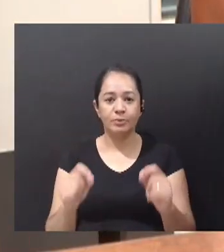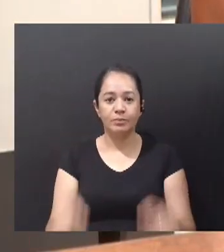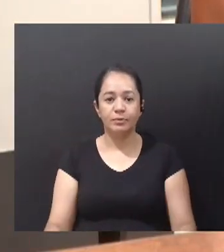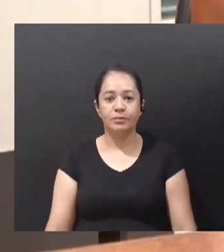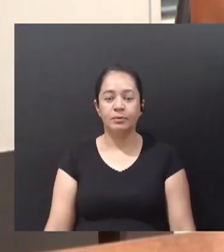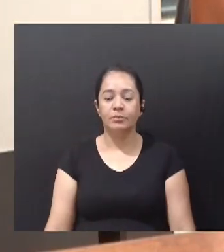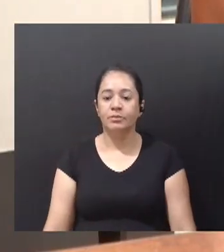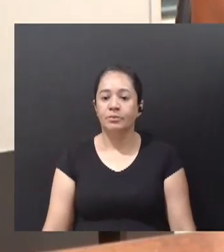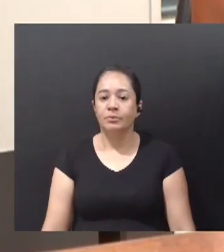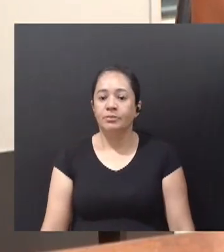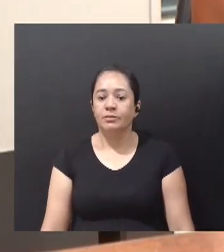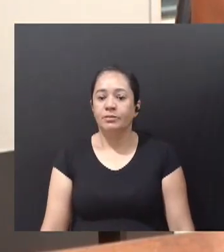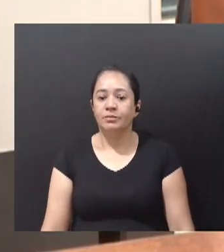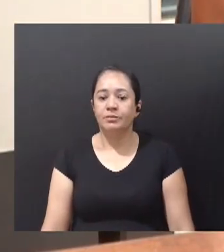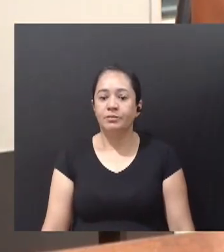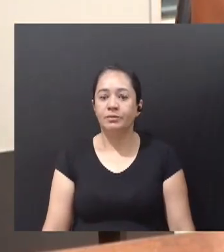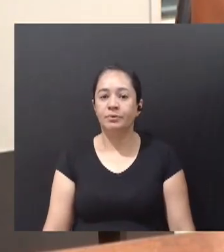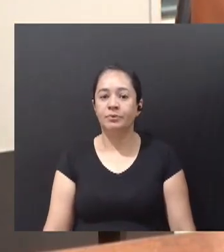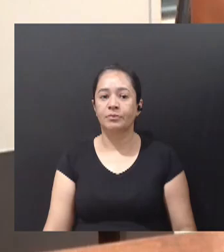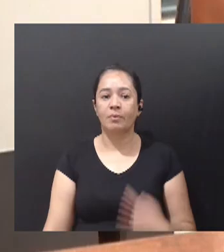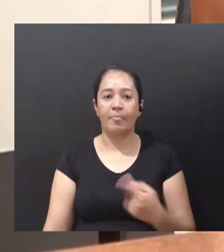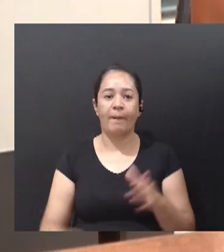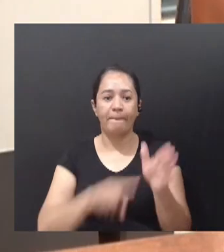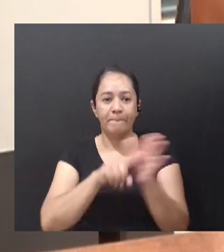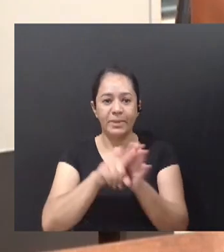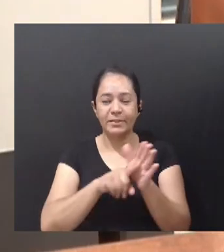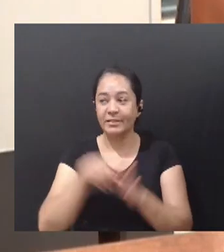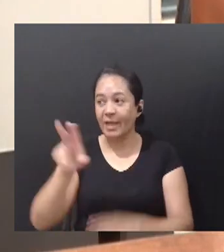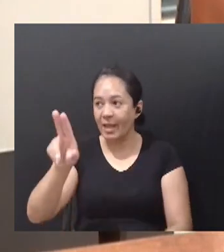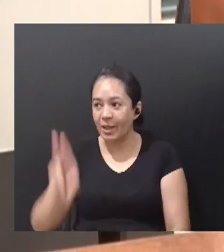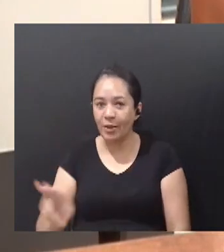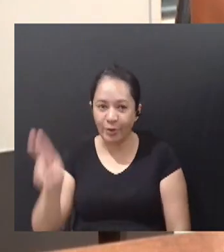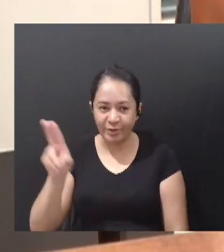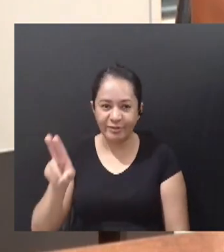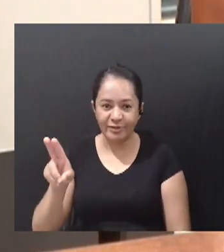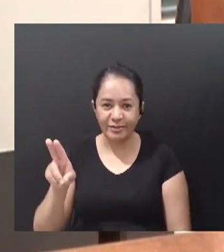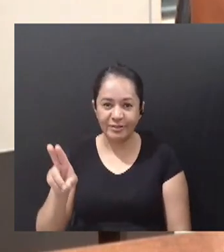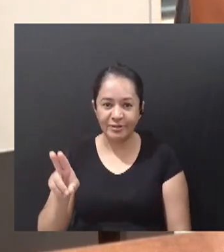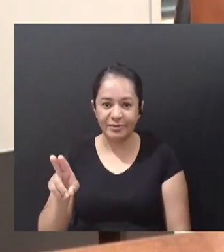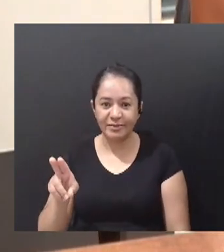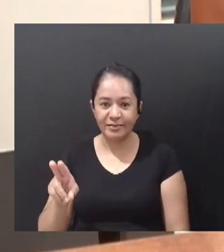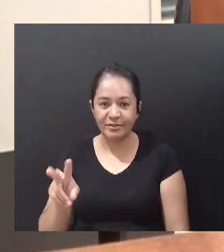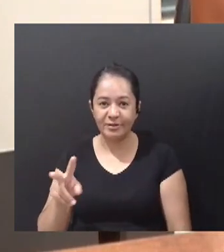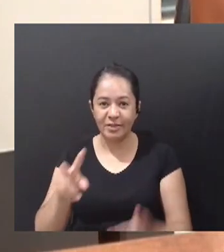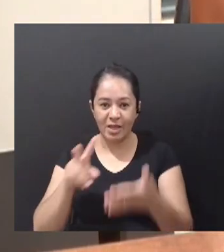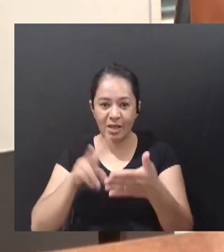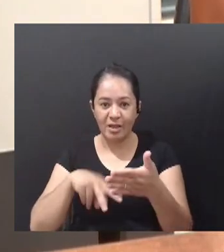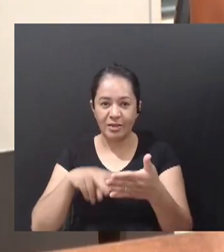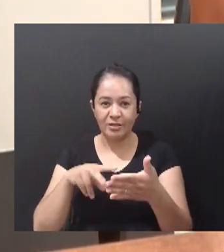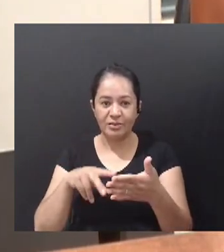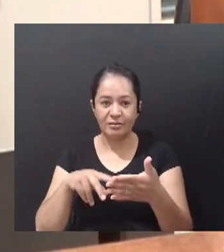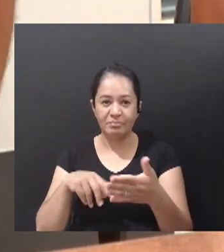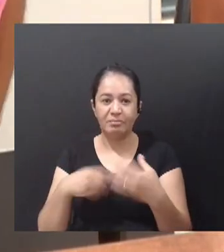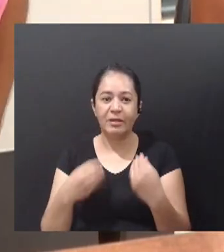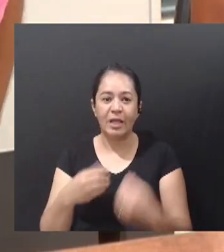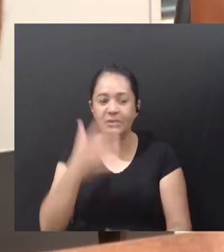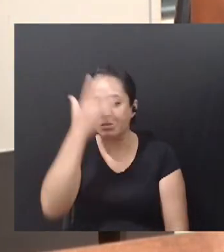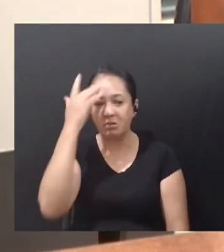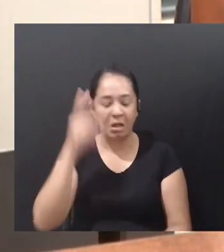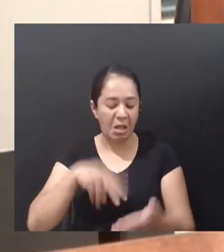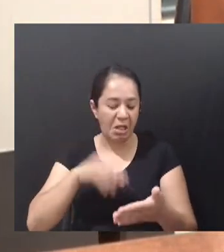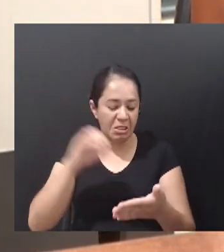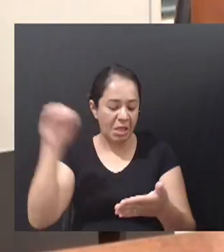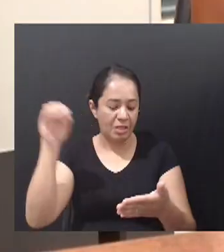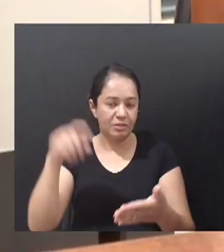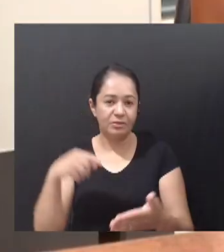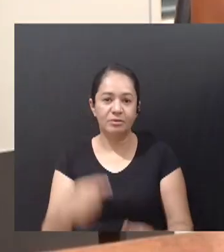a gente faz pesquisa às vezes na universidade, né? Para ninguém ler, às vezes só para gente. Ali nos anos 2000, fiz uma